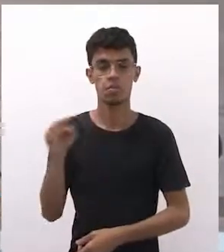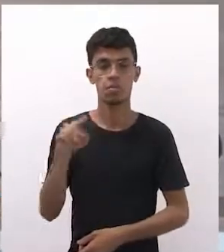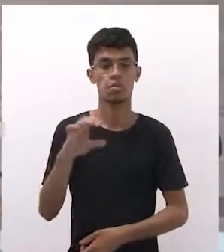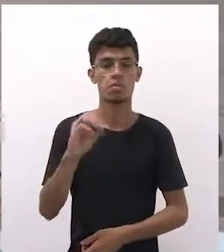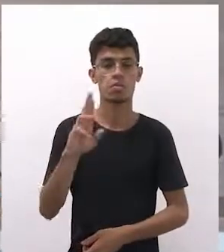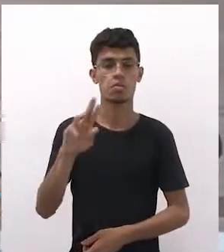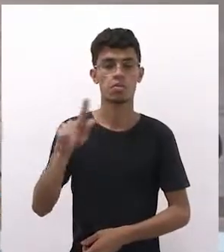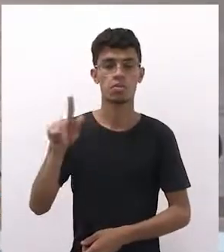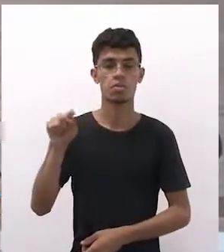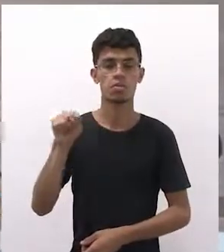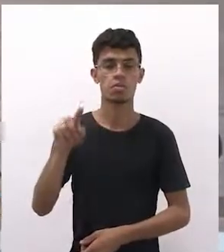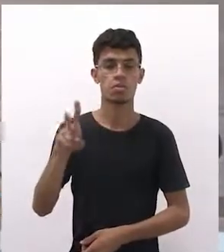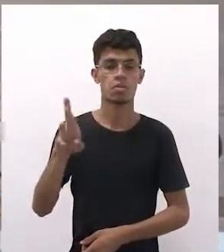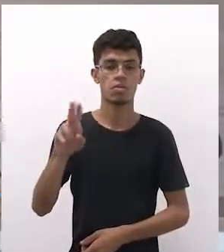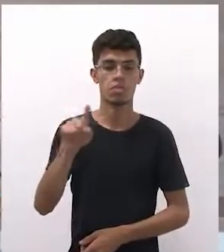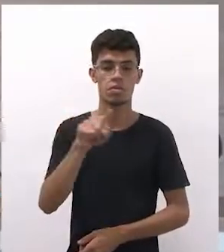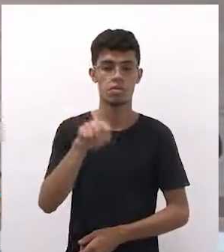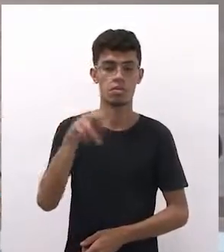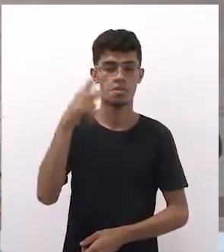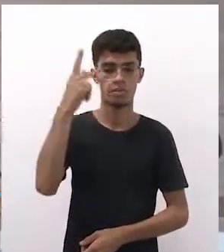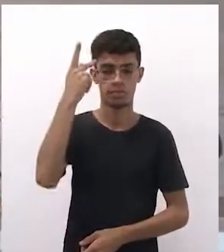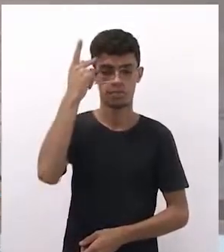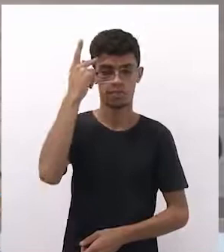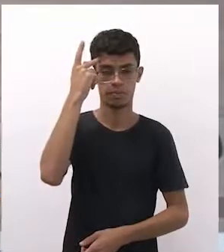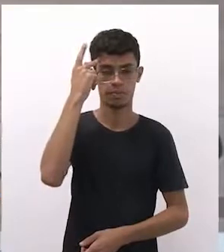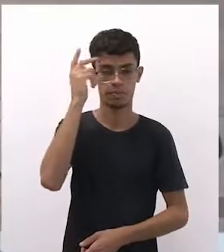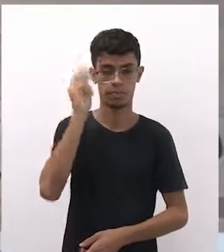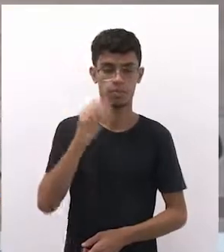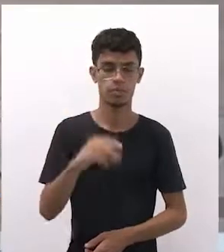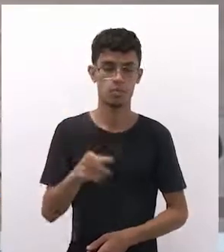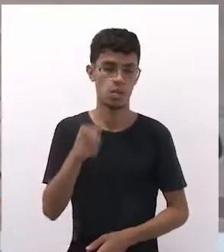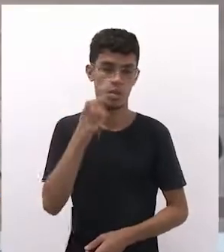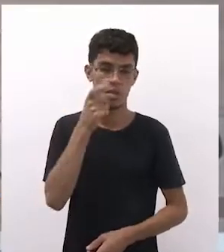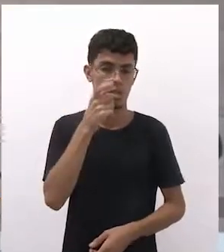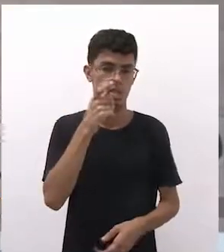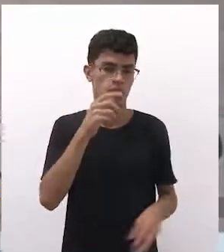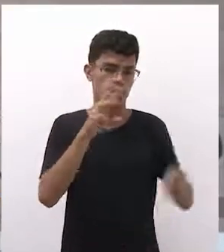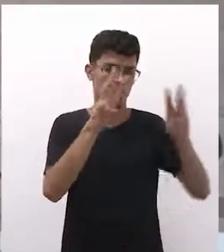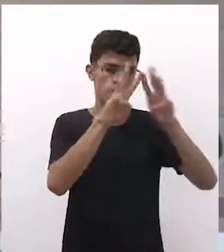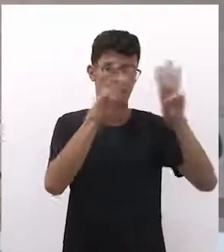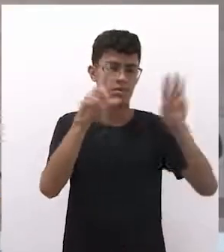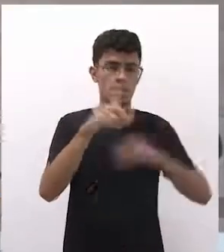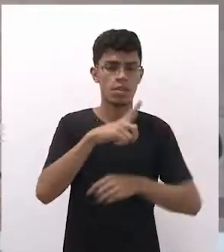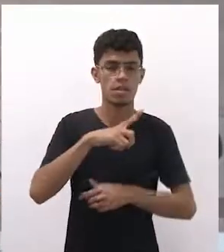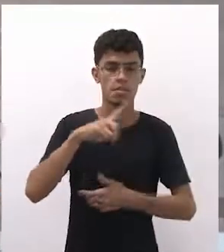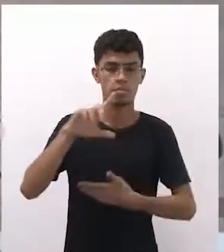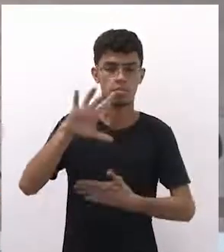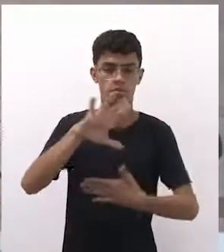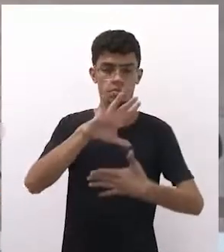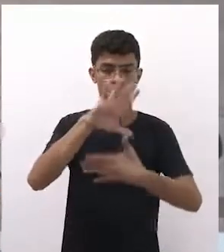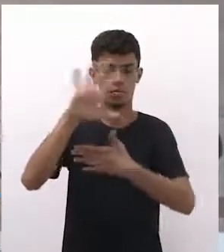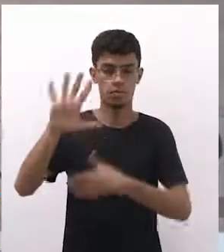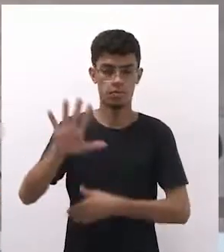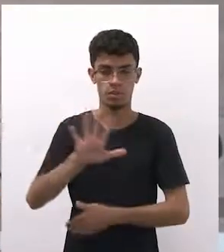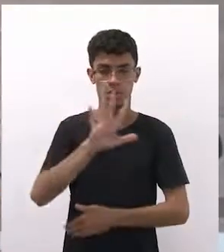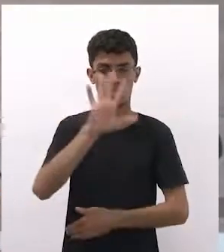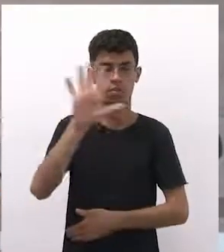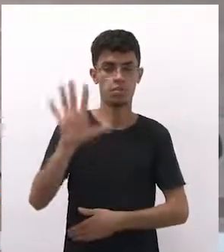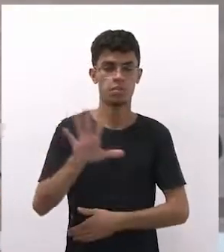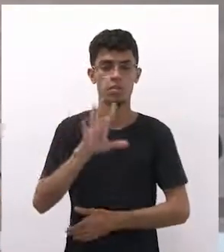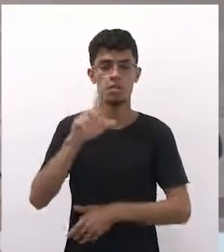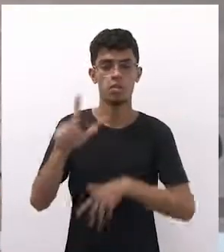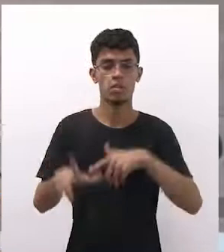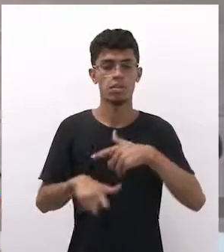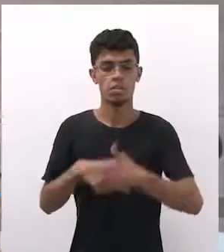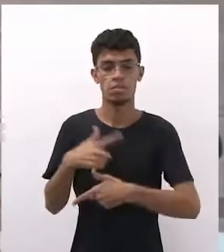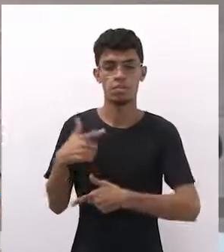livredetrabalhoinfantil.org.br. Para vocês de São Paulo, é um site super interessante. Ele tem tanto o mapa do trabalho infantil, que daí vocês vão